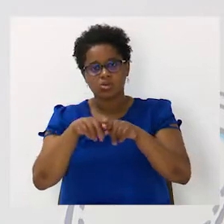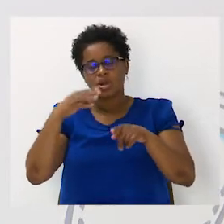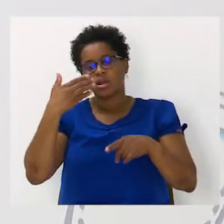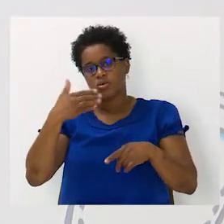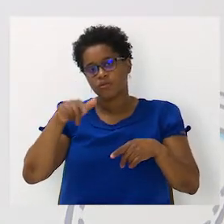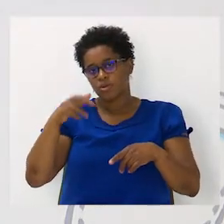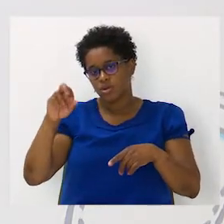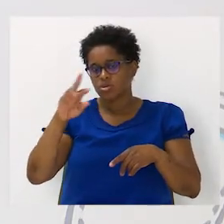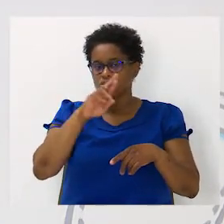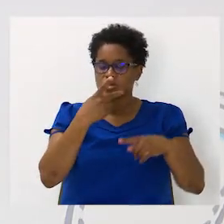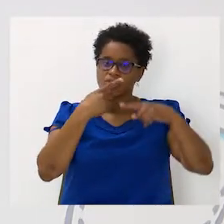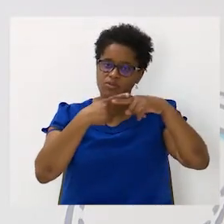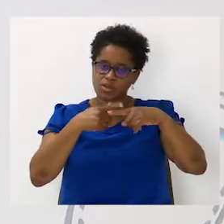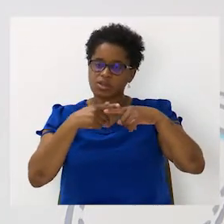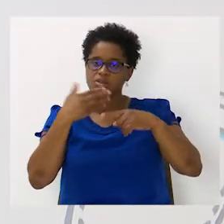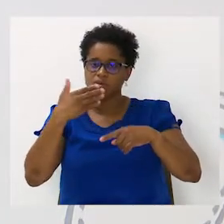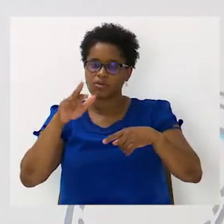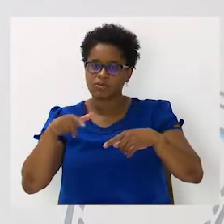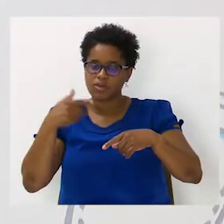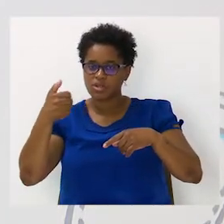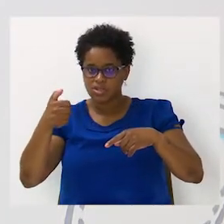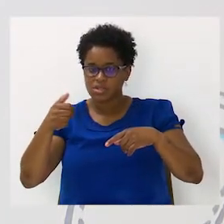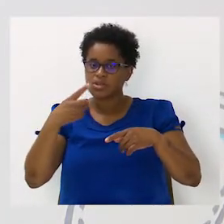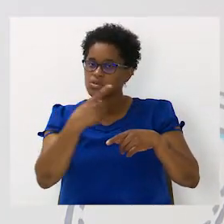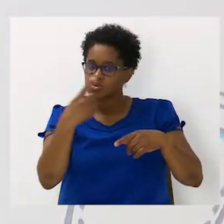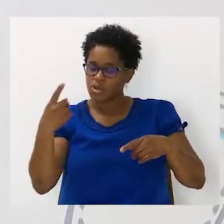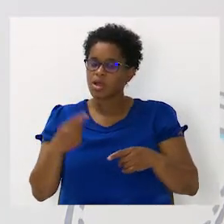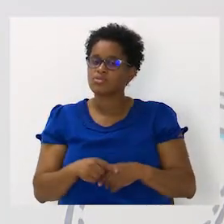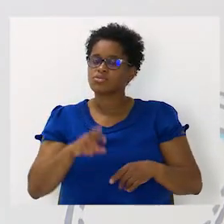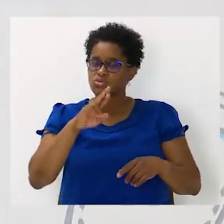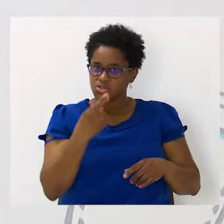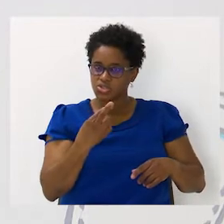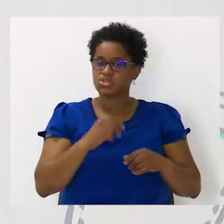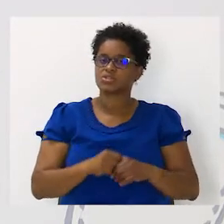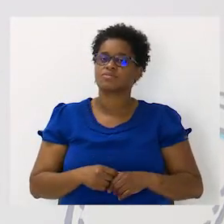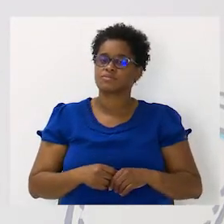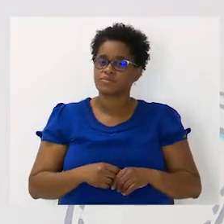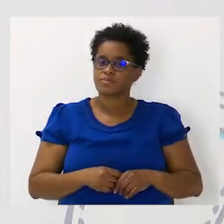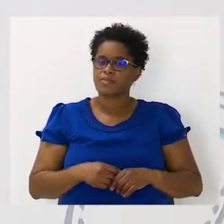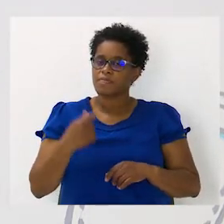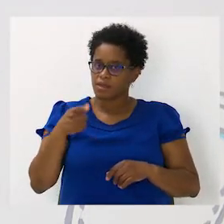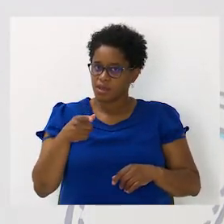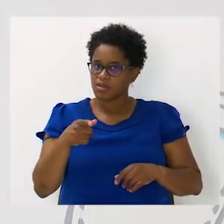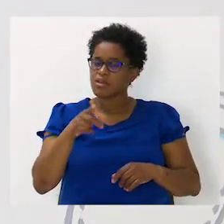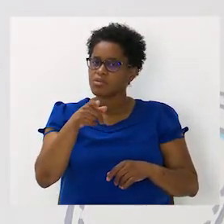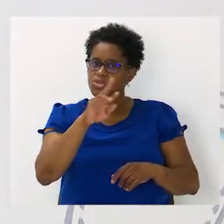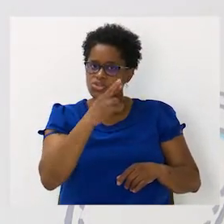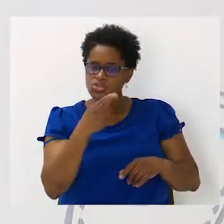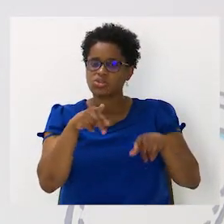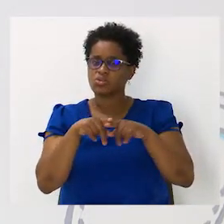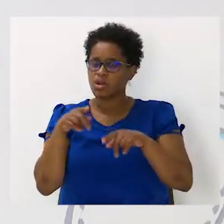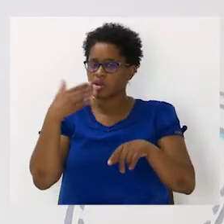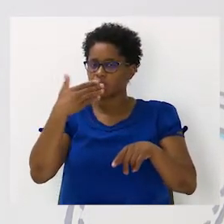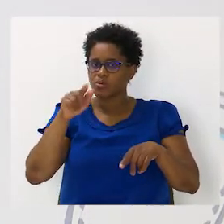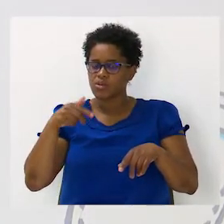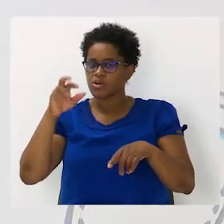1,5x. Isolando o x, já conhecem essa prática muito bem. Temos ali x 1,8